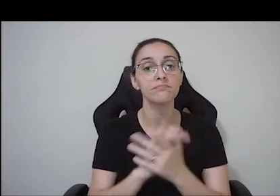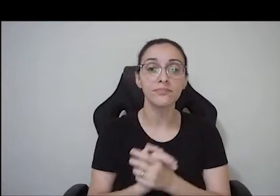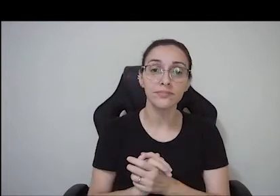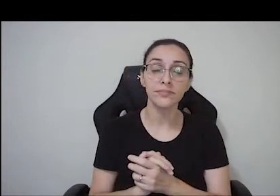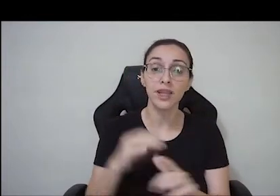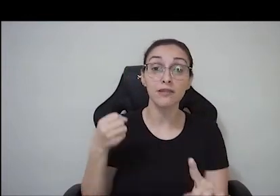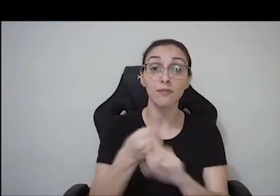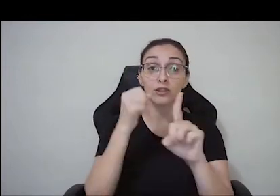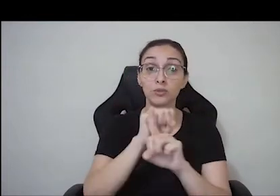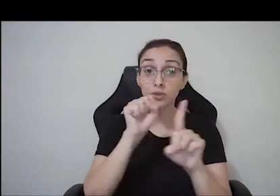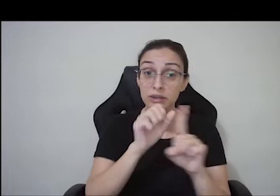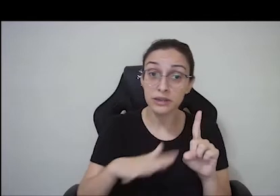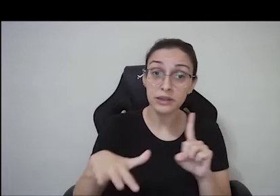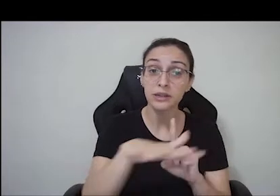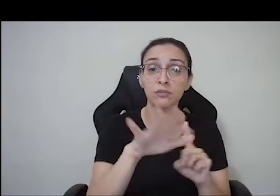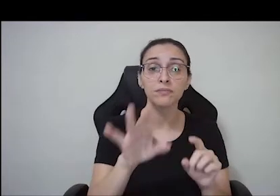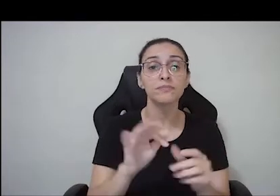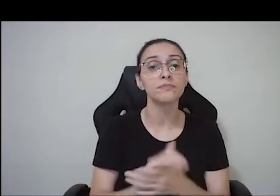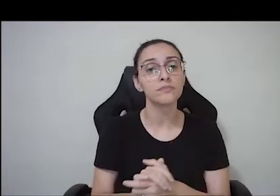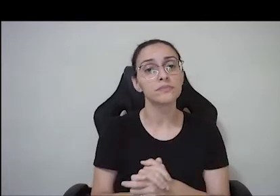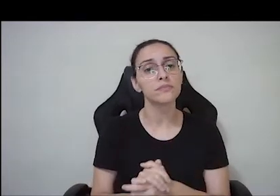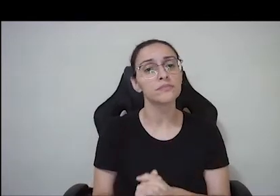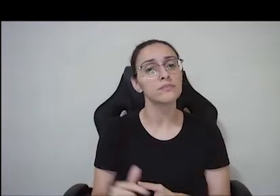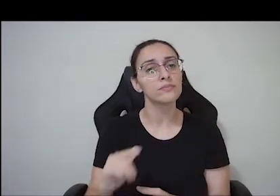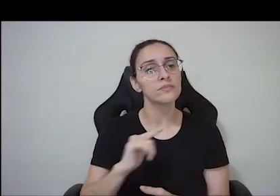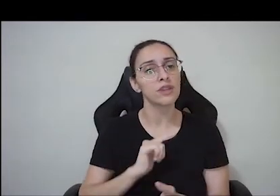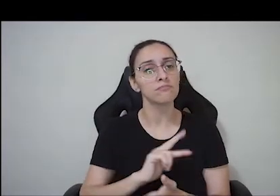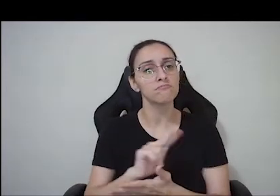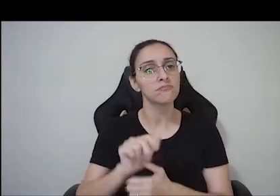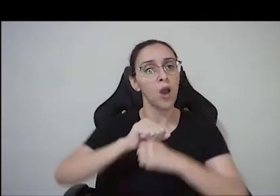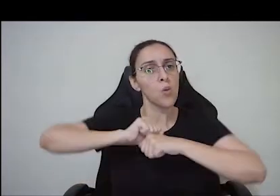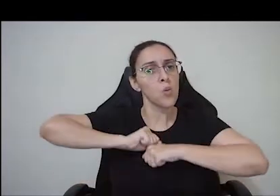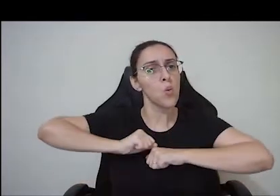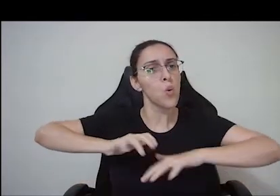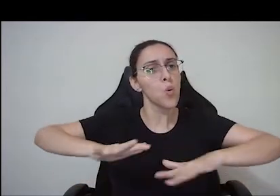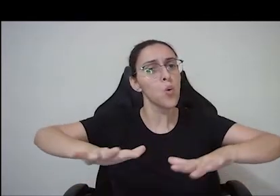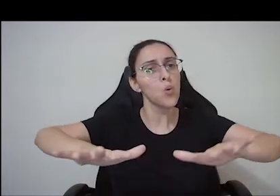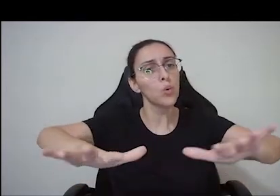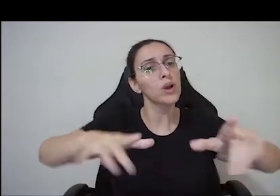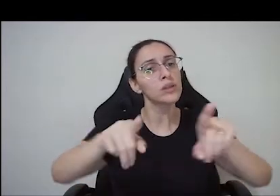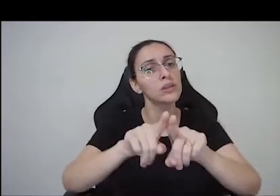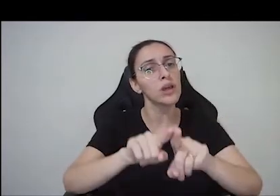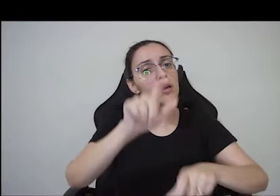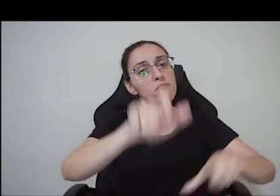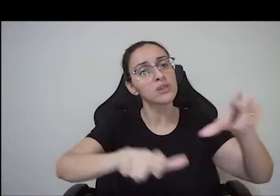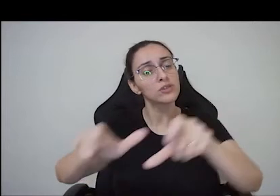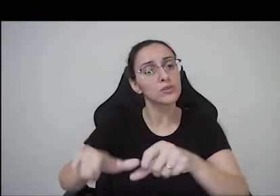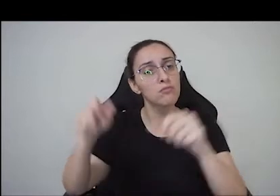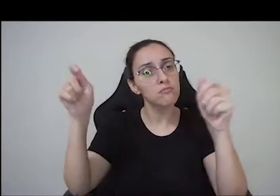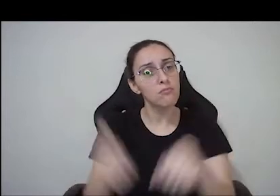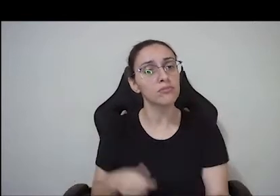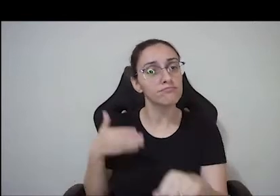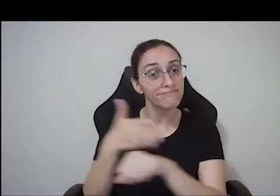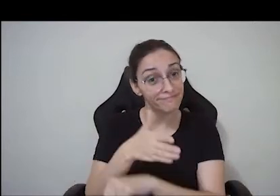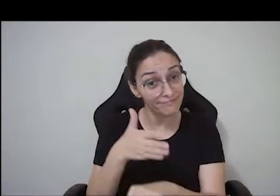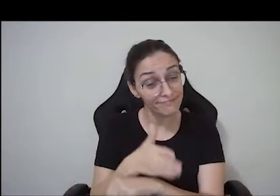O impacto social, nós temos um maior alcance, todas as pessoas elas podem